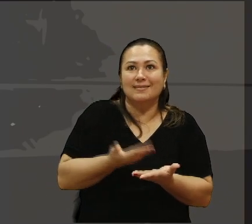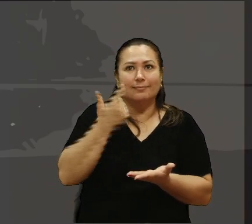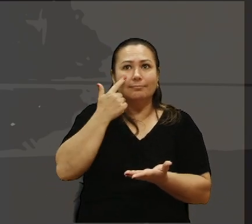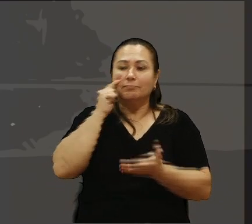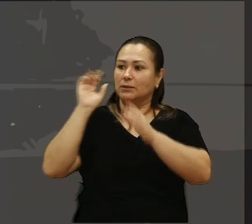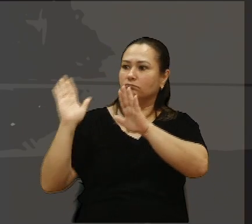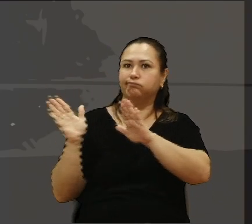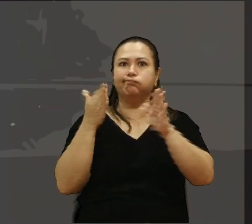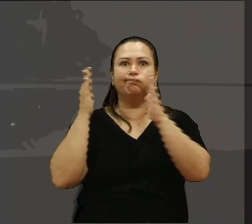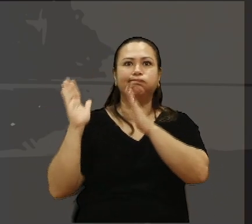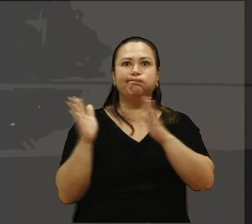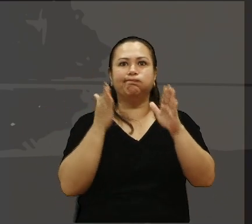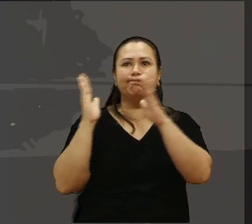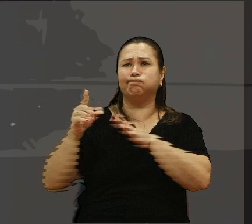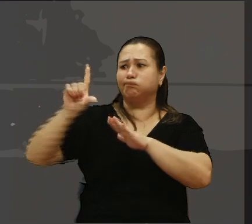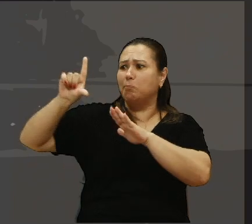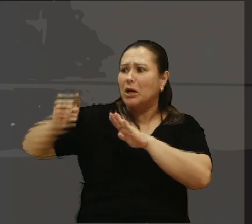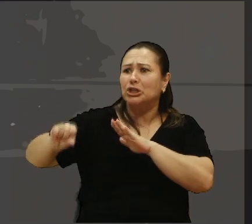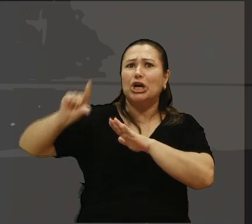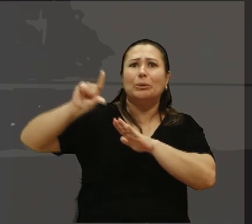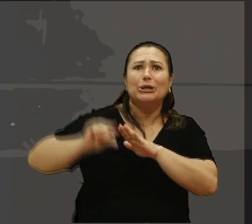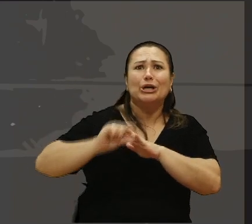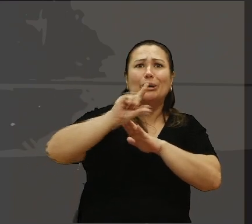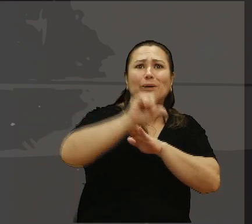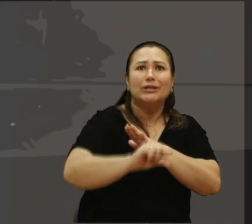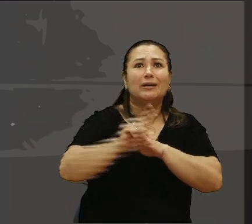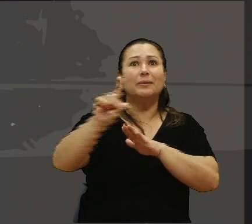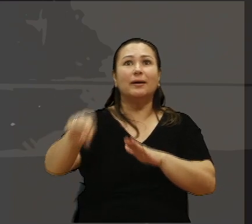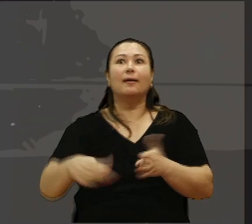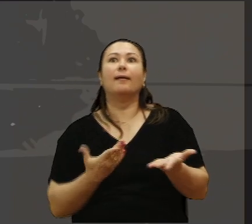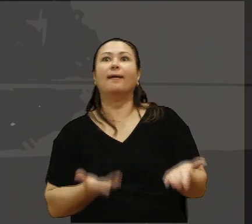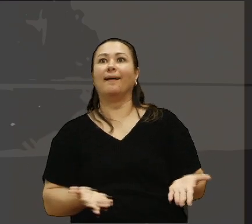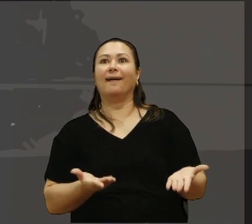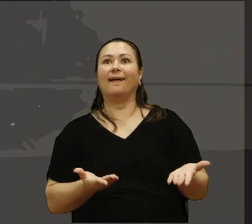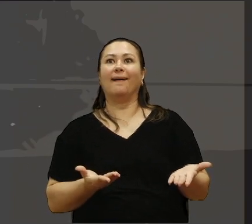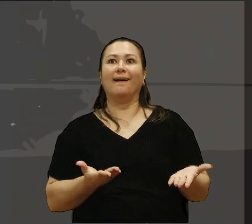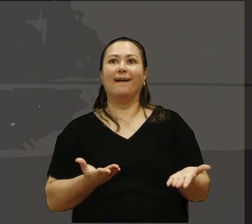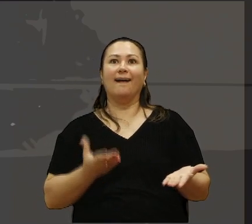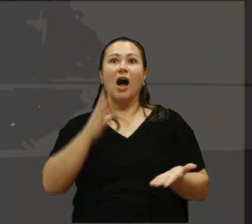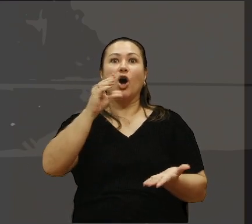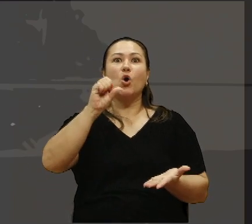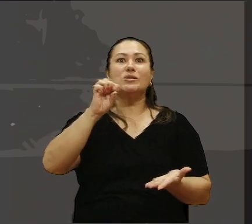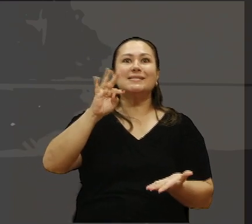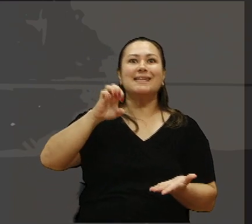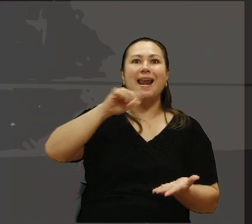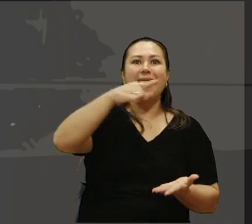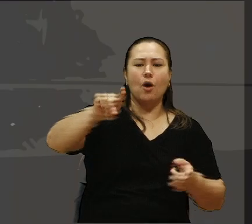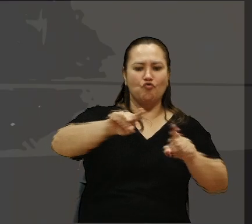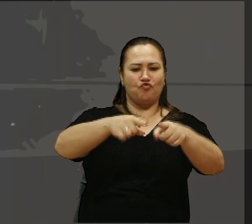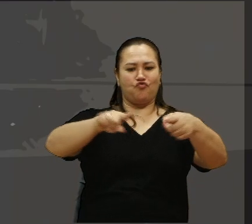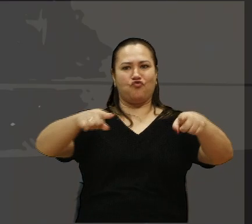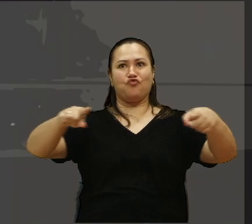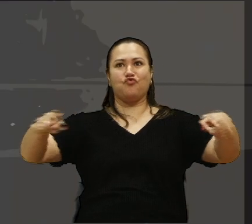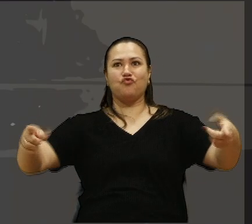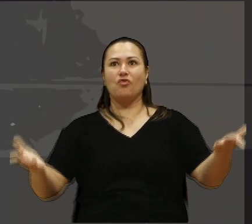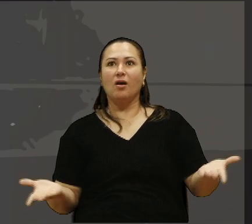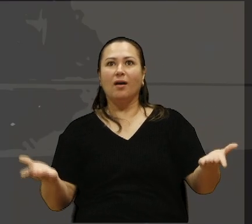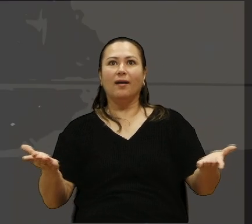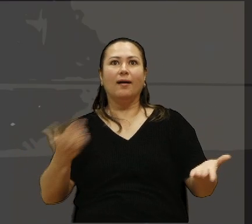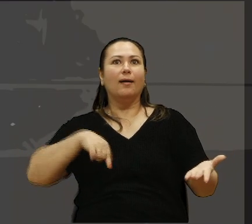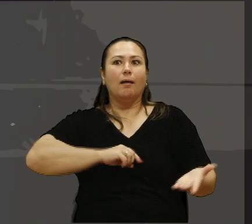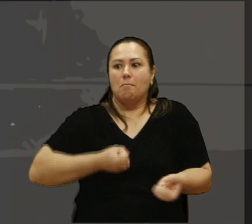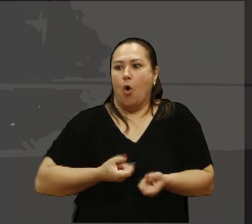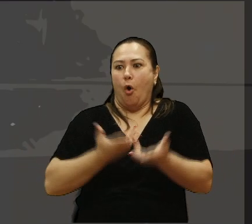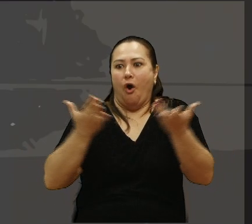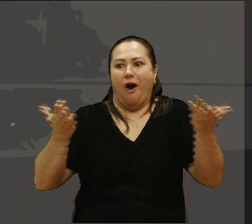para de baixar. Olha aí, ó, costelão, 12 horas, vereador Lucas. Semana do Rio Grande, R$ 25,90 uma janela inteira,